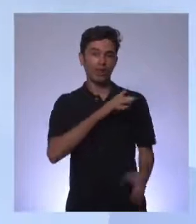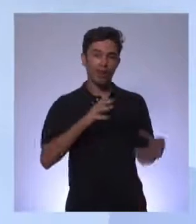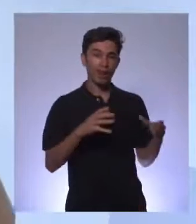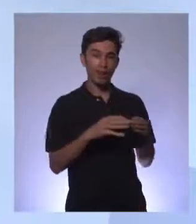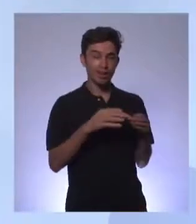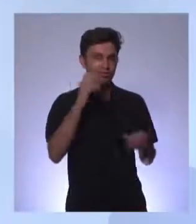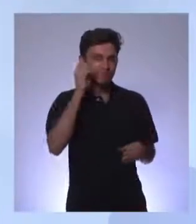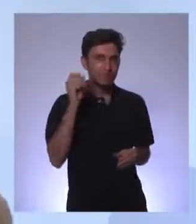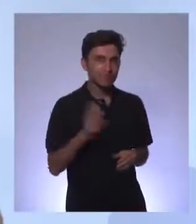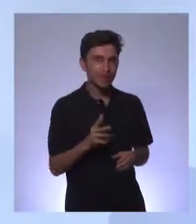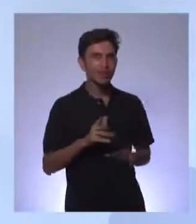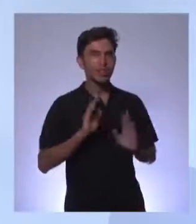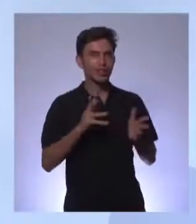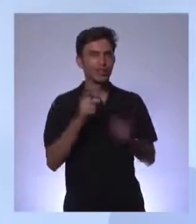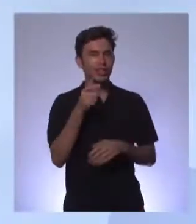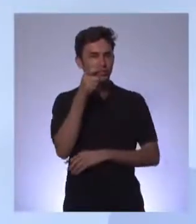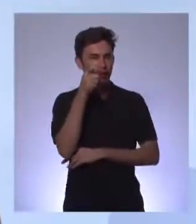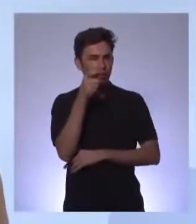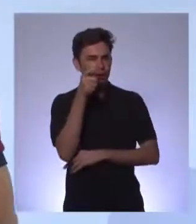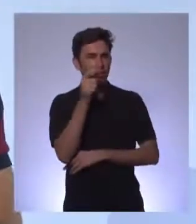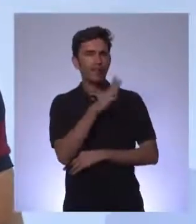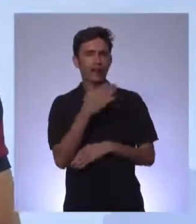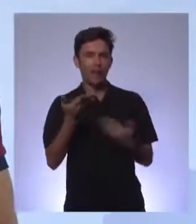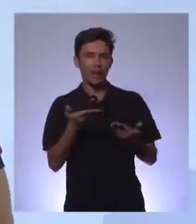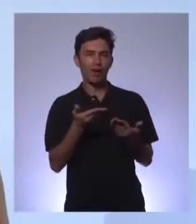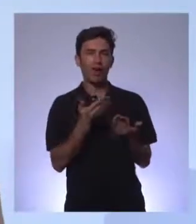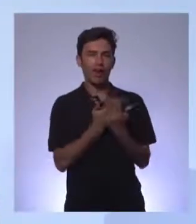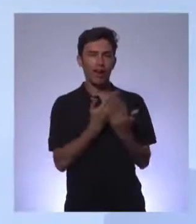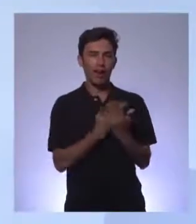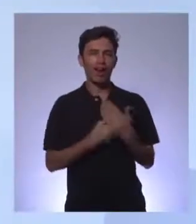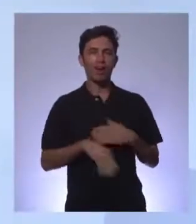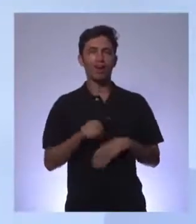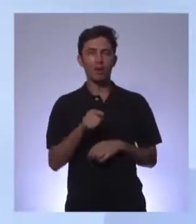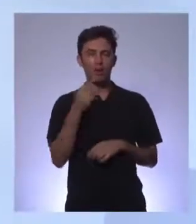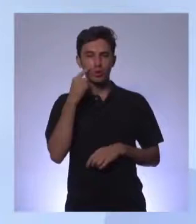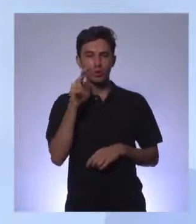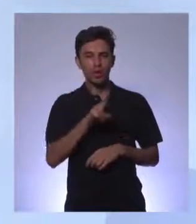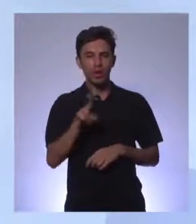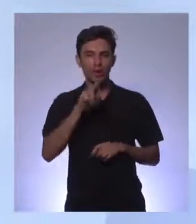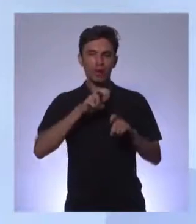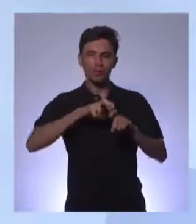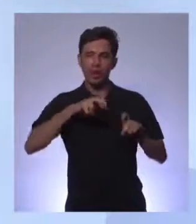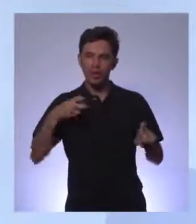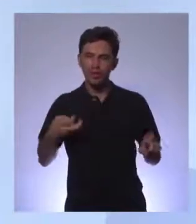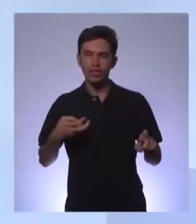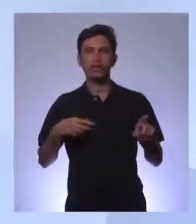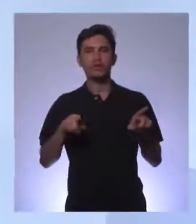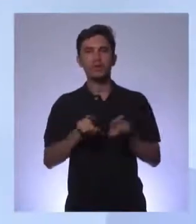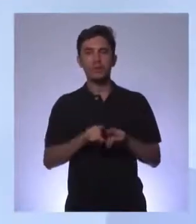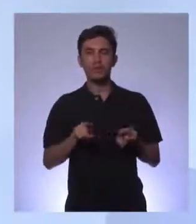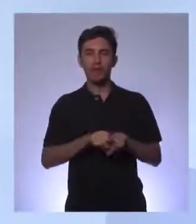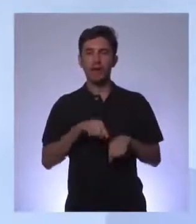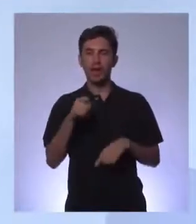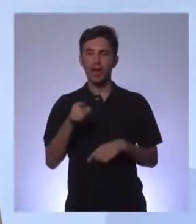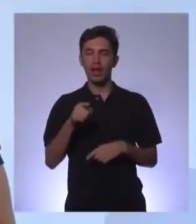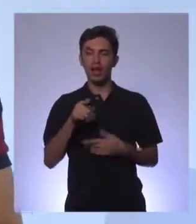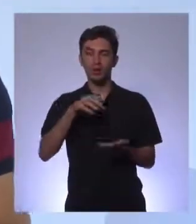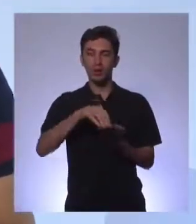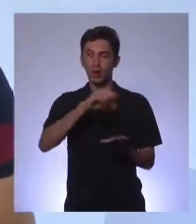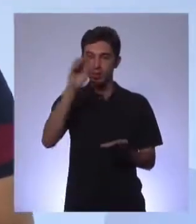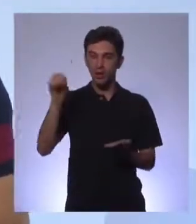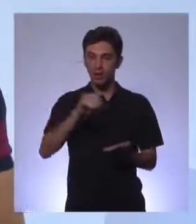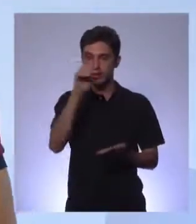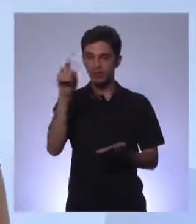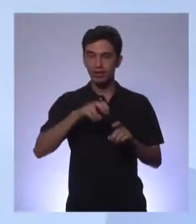aí observando a aula, assistindo aí pelos aplicativos, pelo o aplicativo do Centro de Mídias, pela